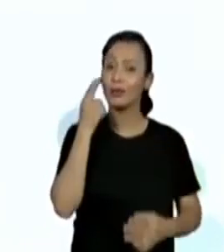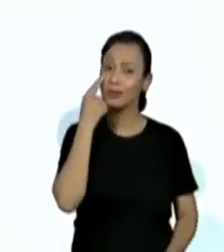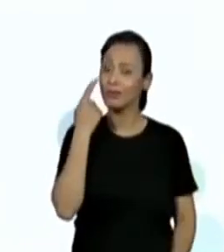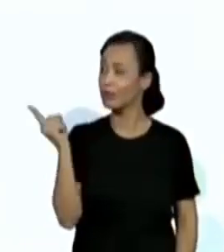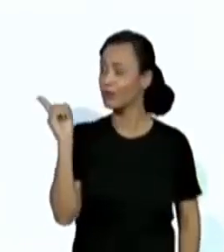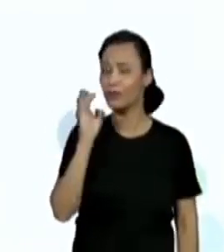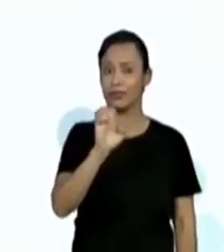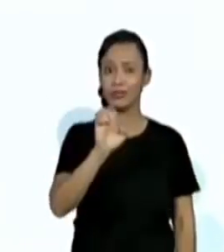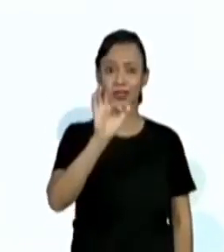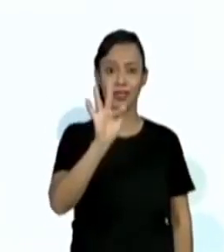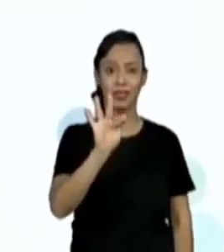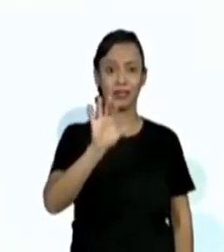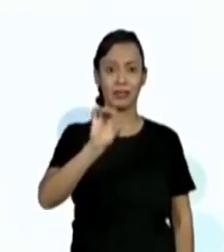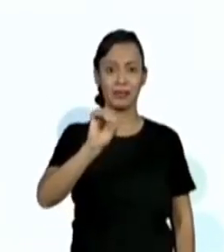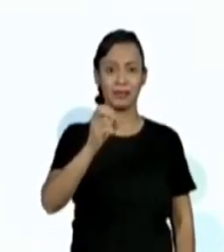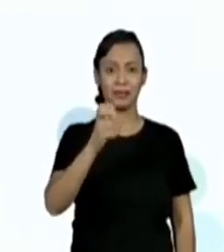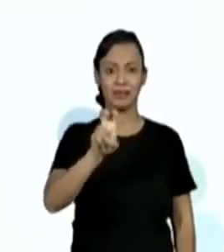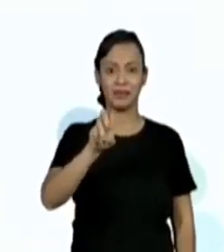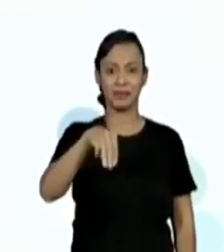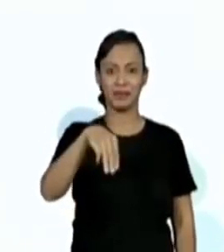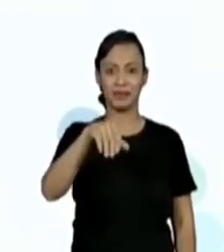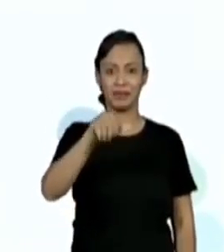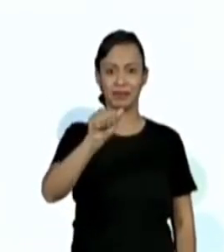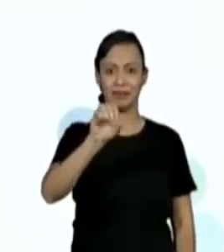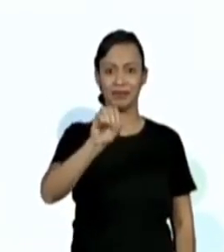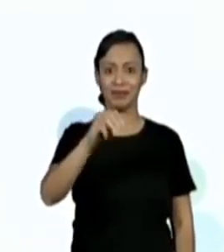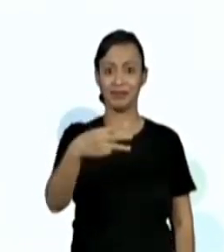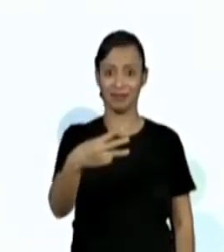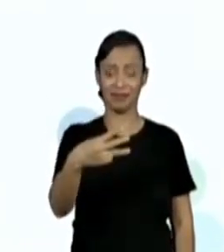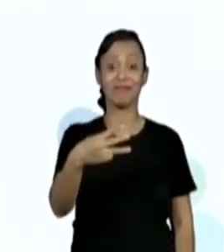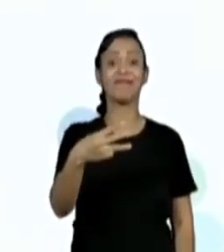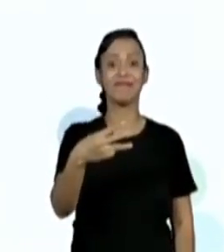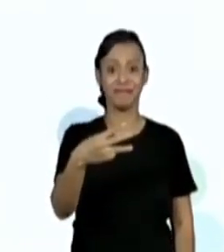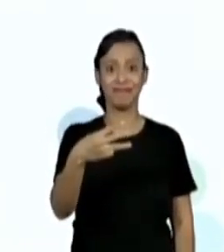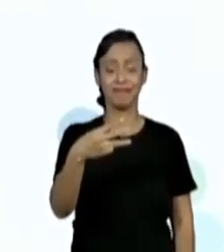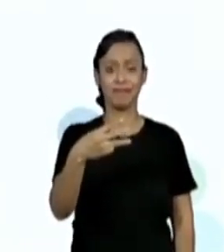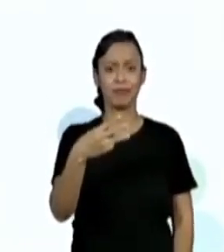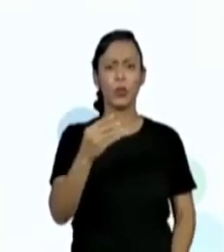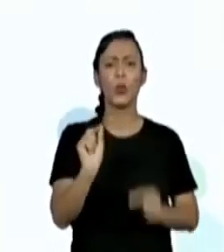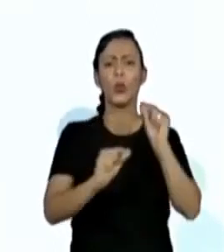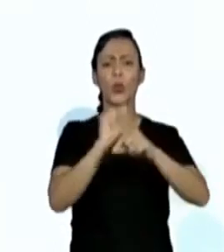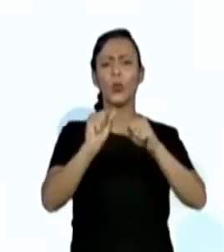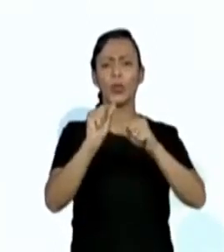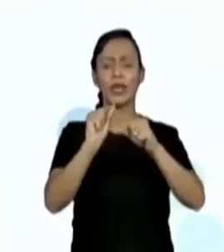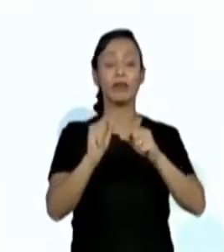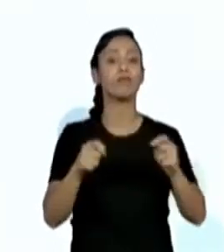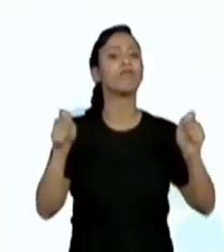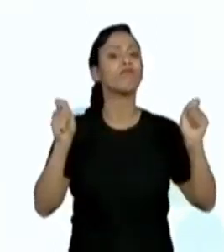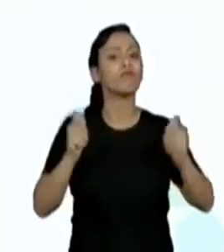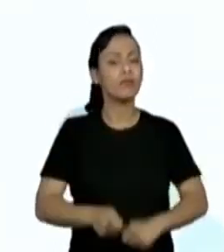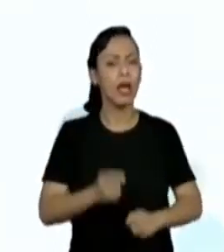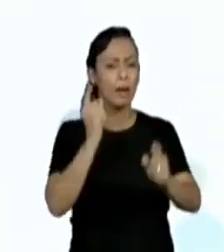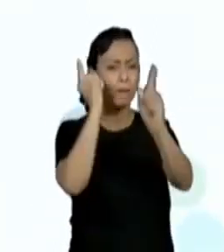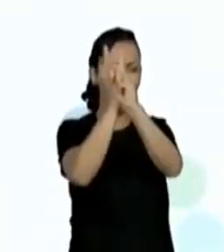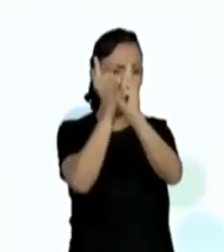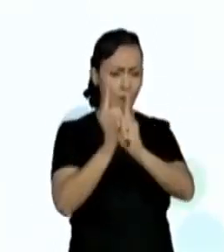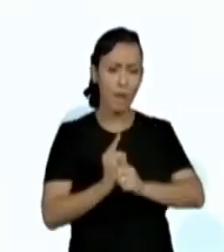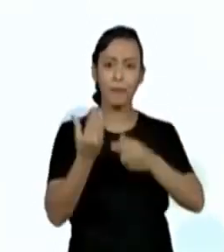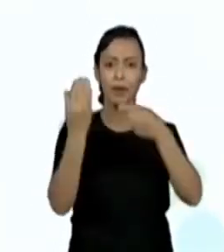EF 5 ma03 identificar e representar